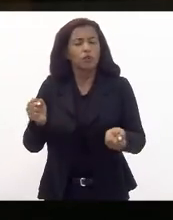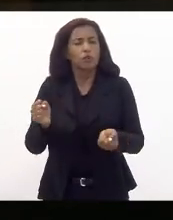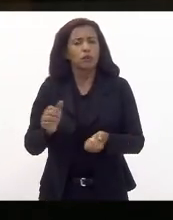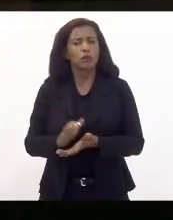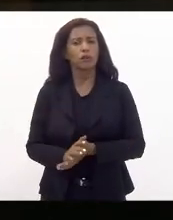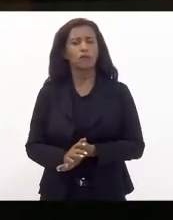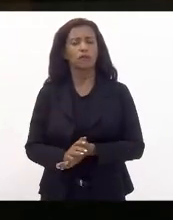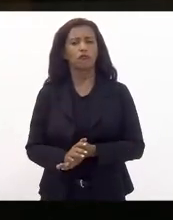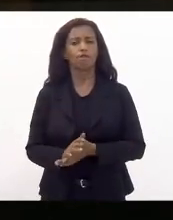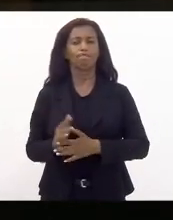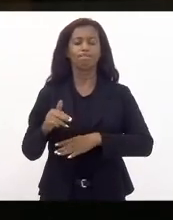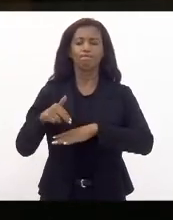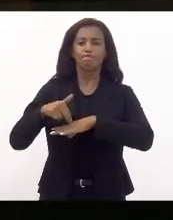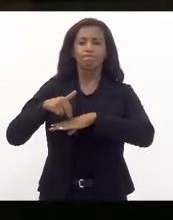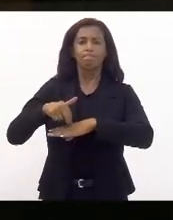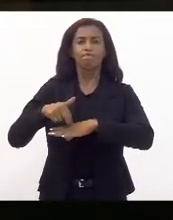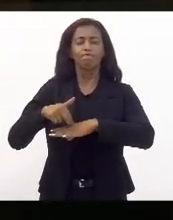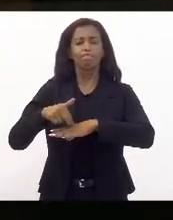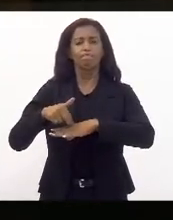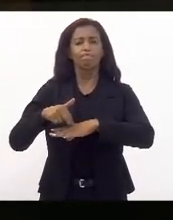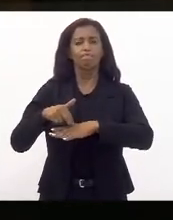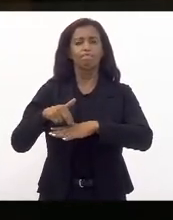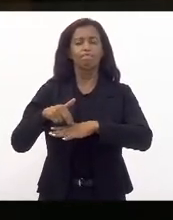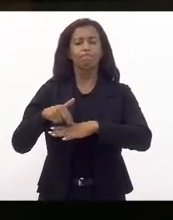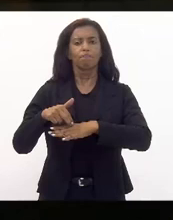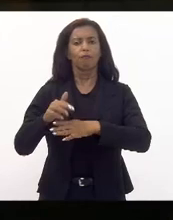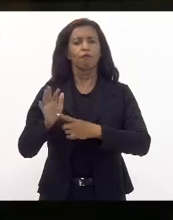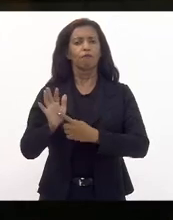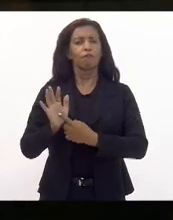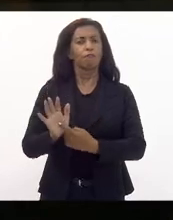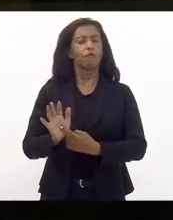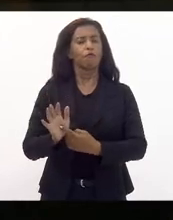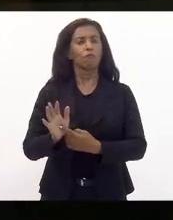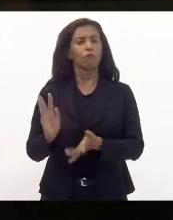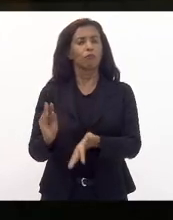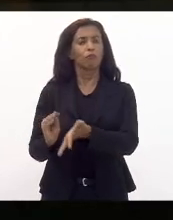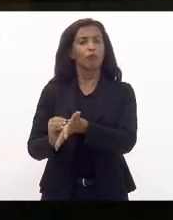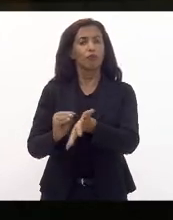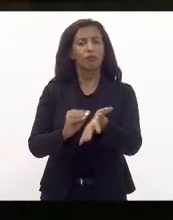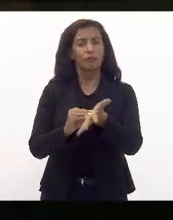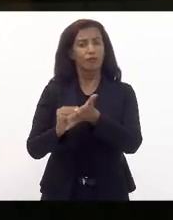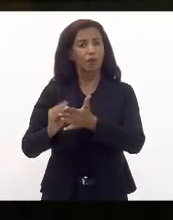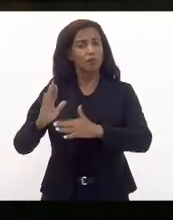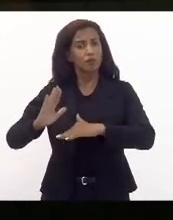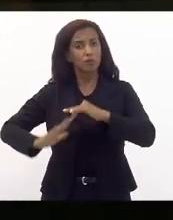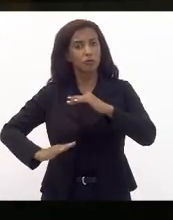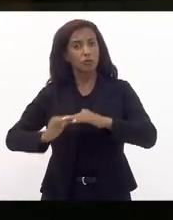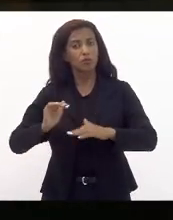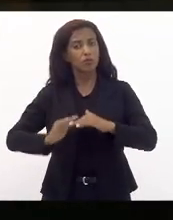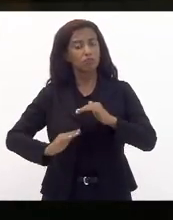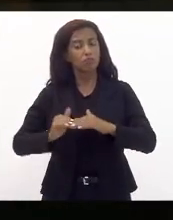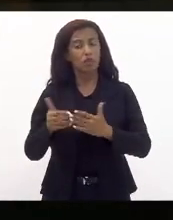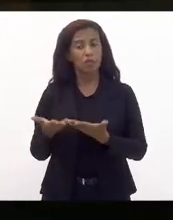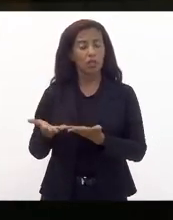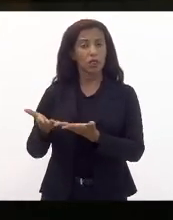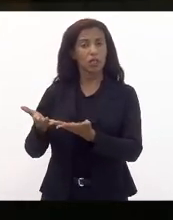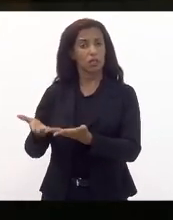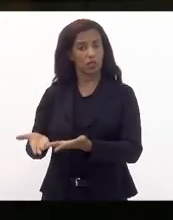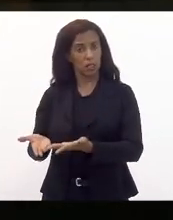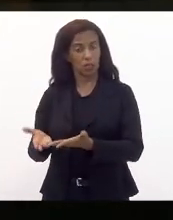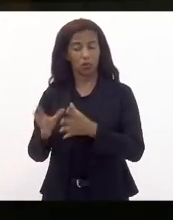as apresentações por falta dos profissionais tanto